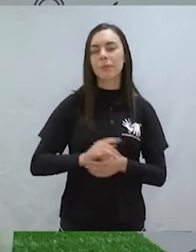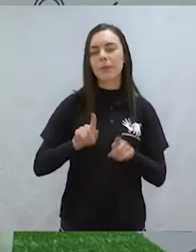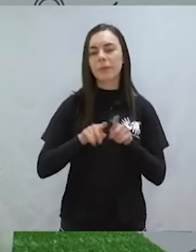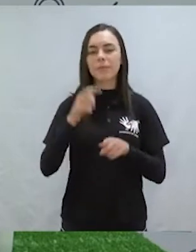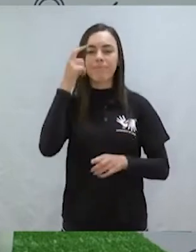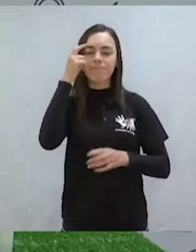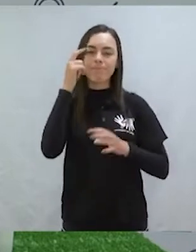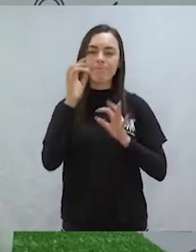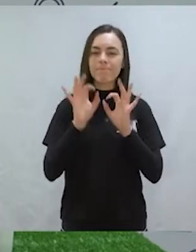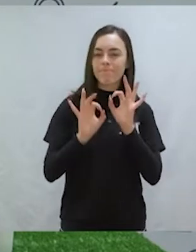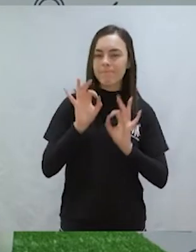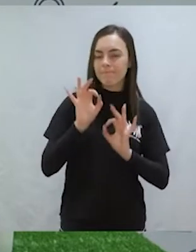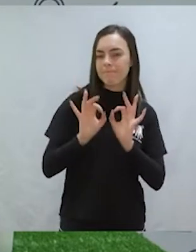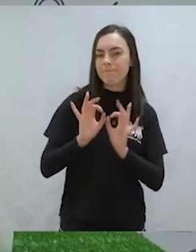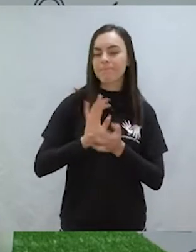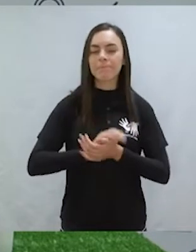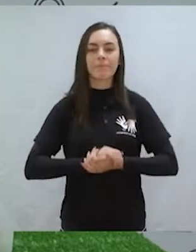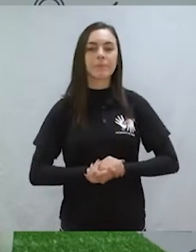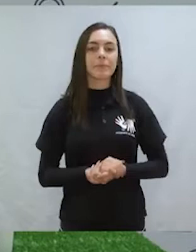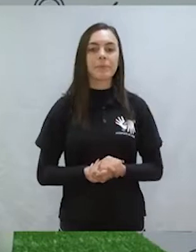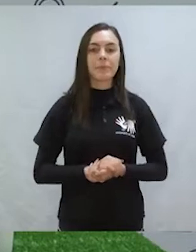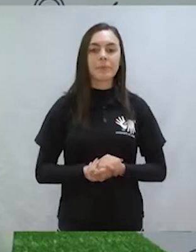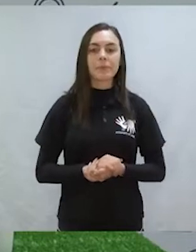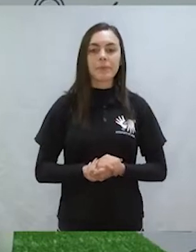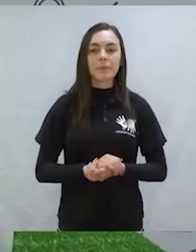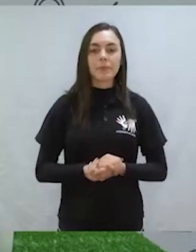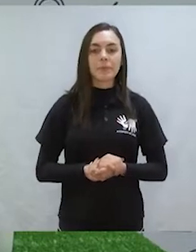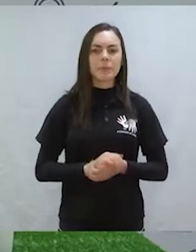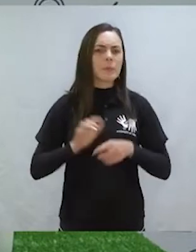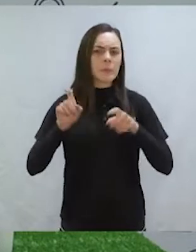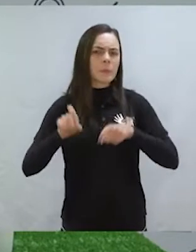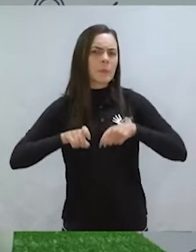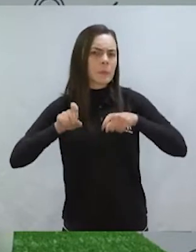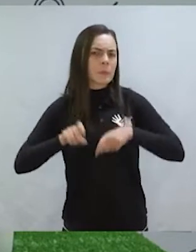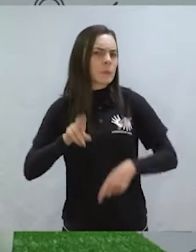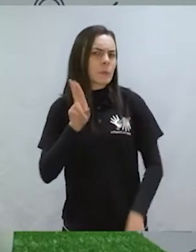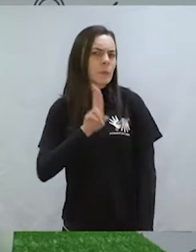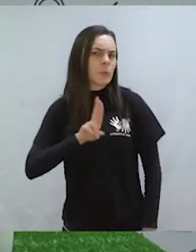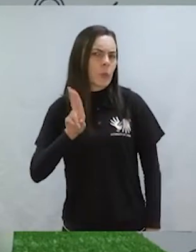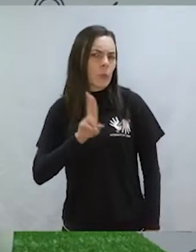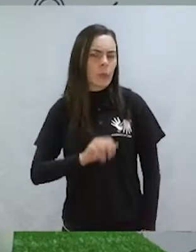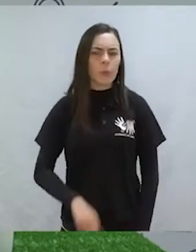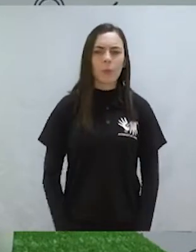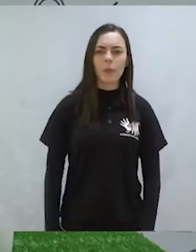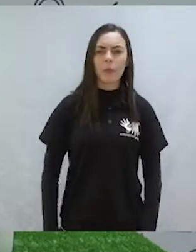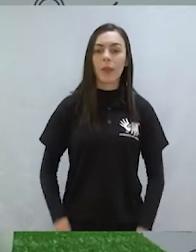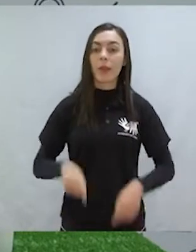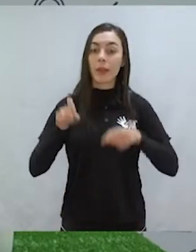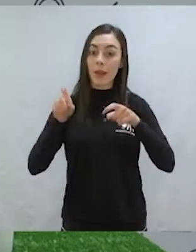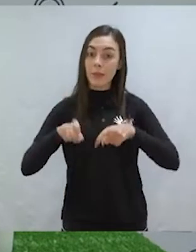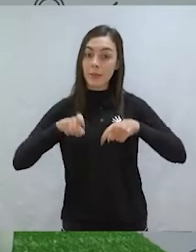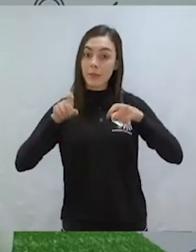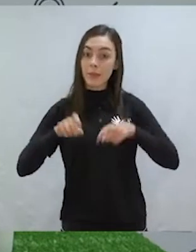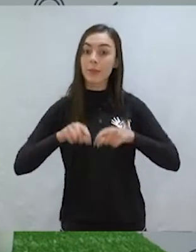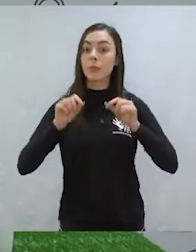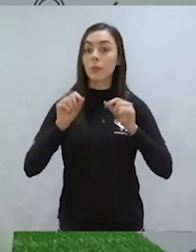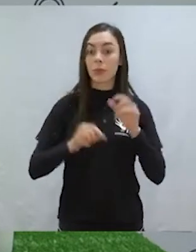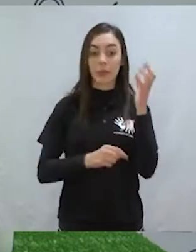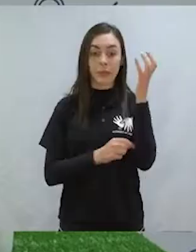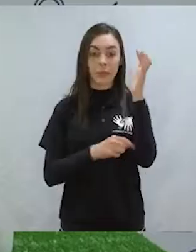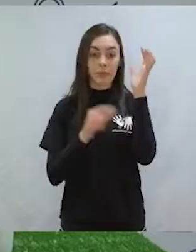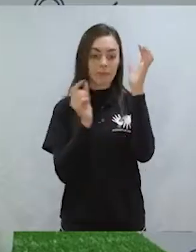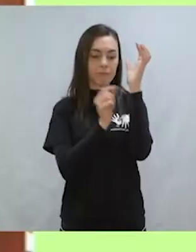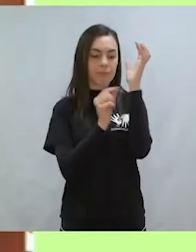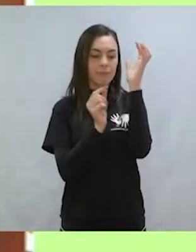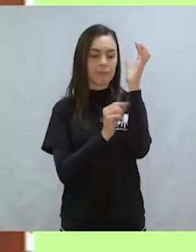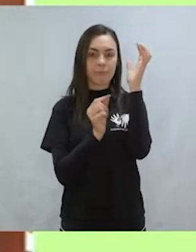foi pensada, sabe? E sabe como que é o nome desse sítio aqui? Sítio do Pica-Pau